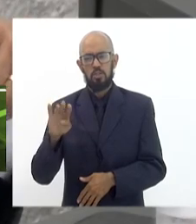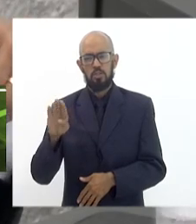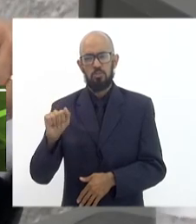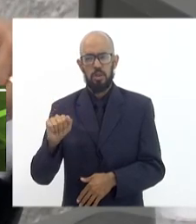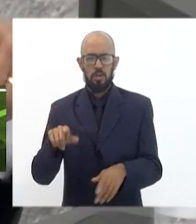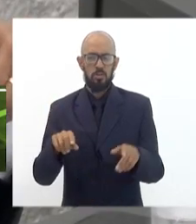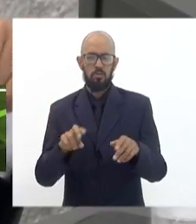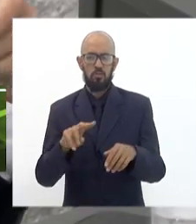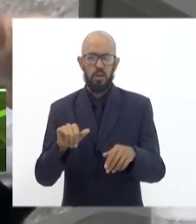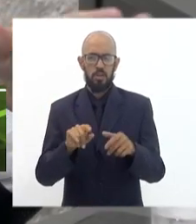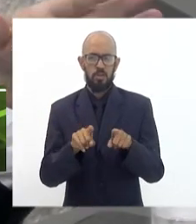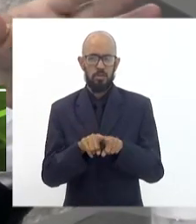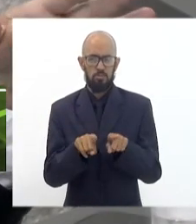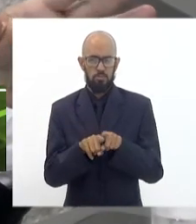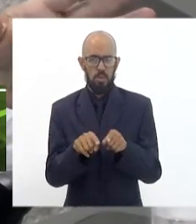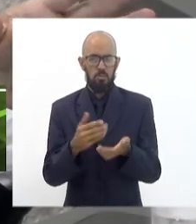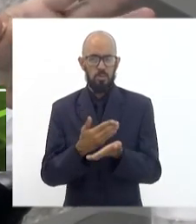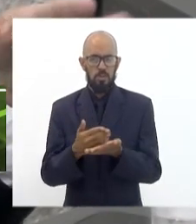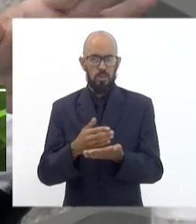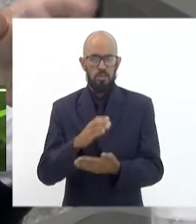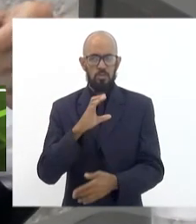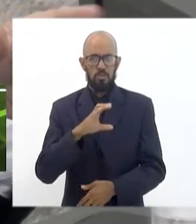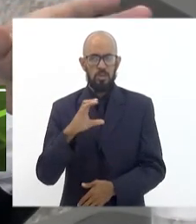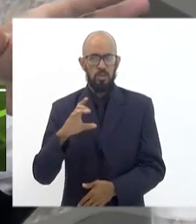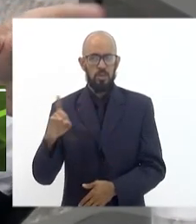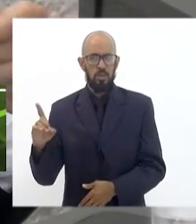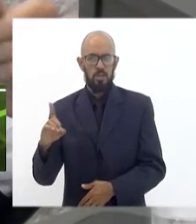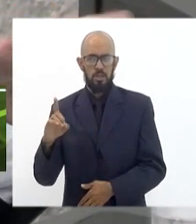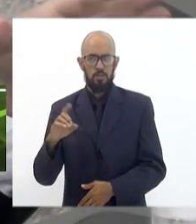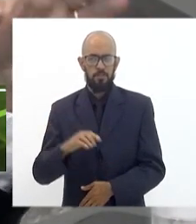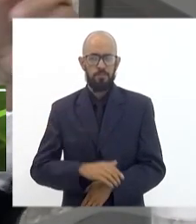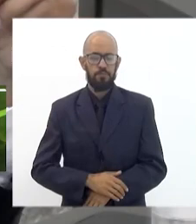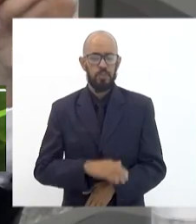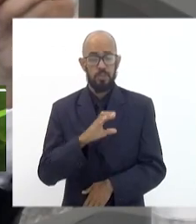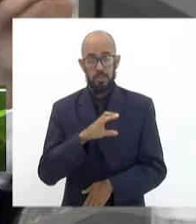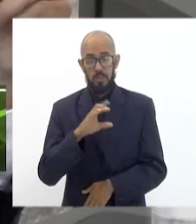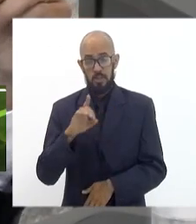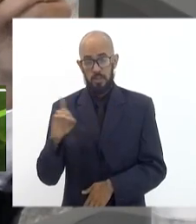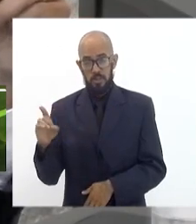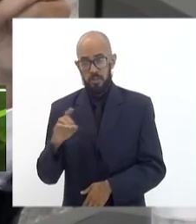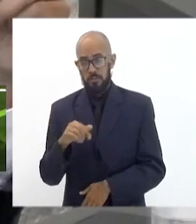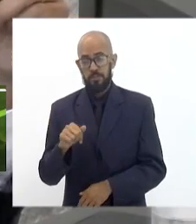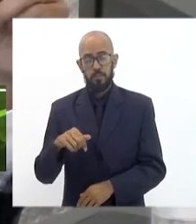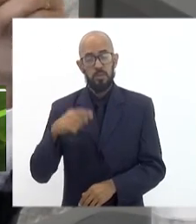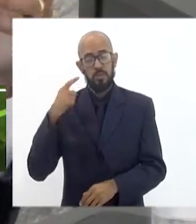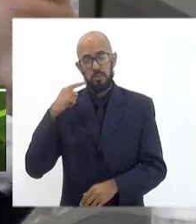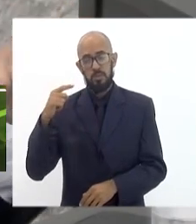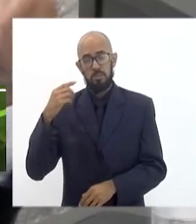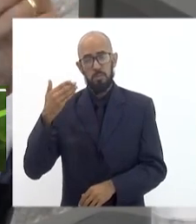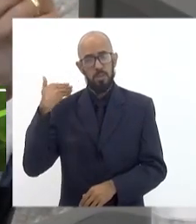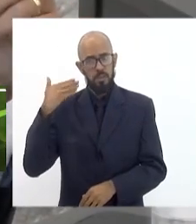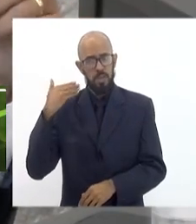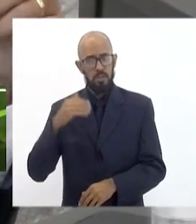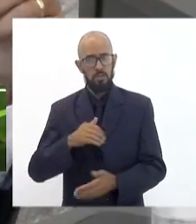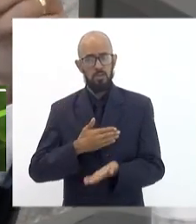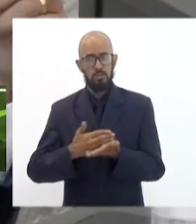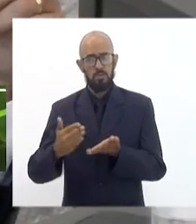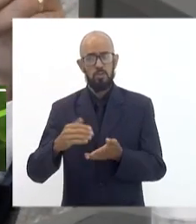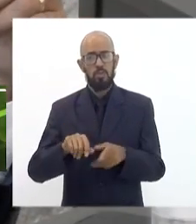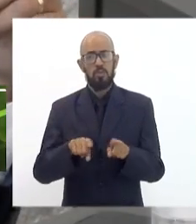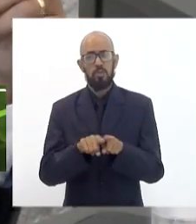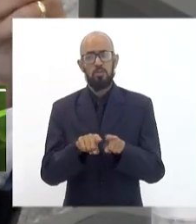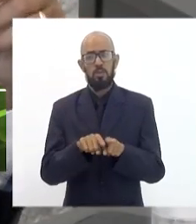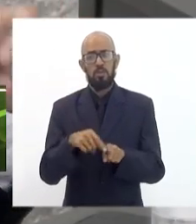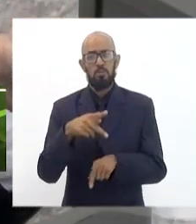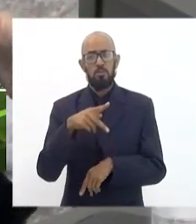Cidade de Deus já com a ordem de início já para dar essa semana já podia ter dado de semana passada tem uma escola em Parada de